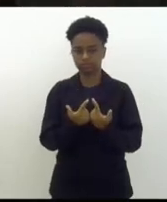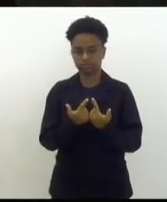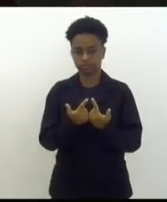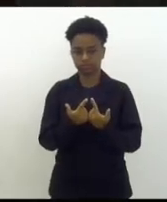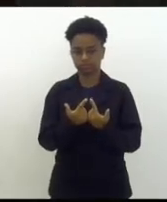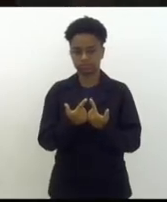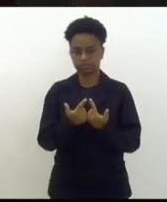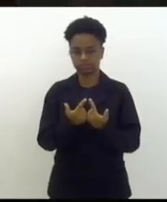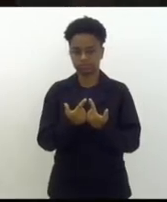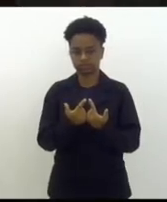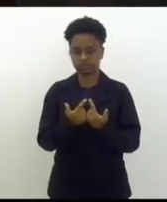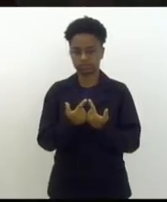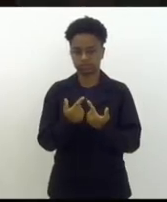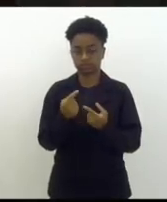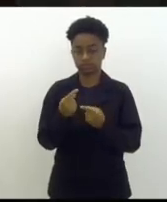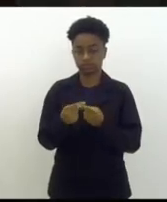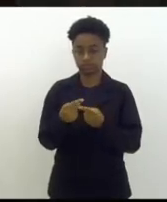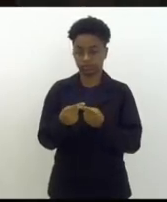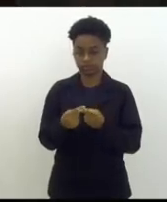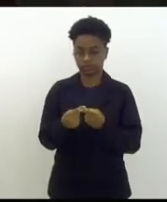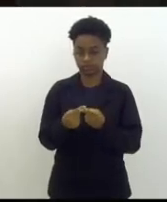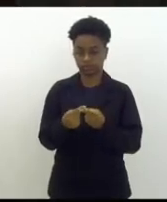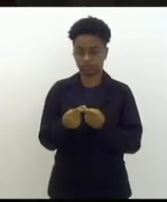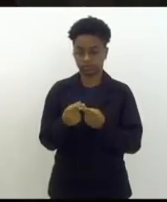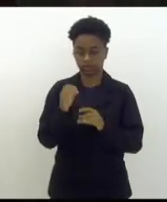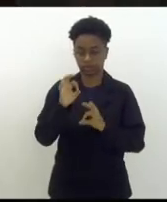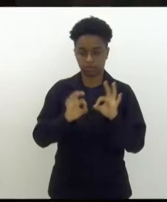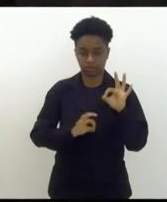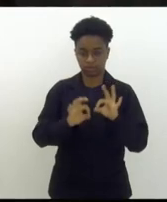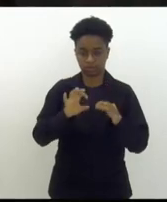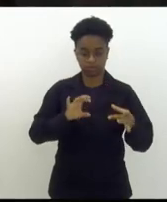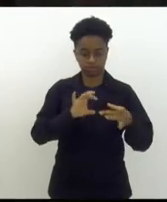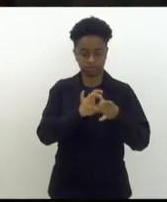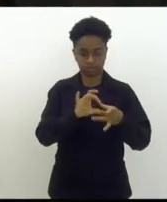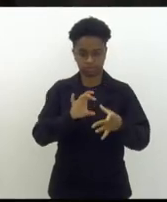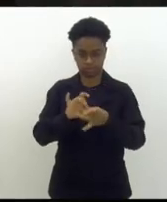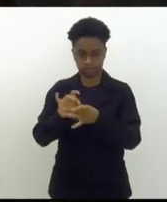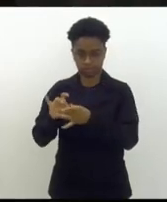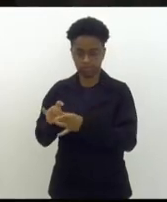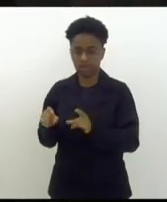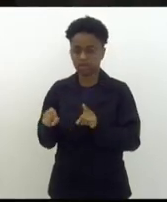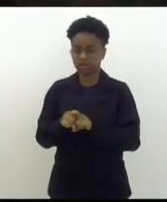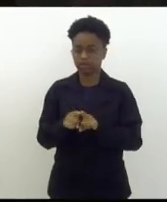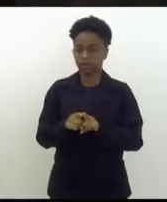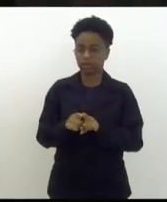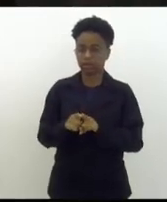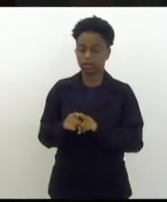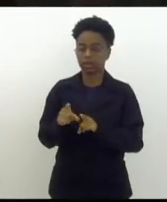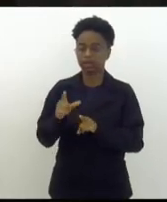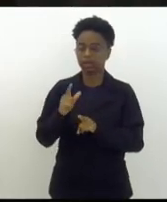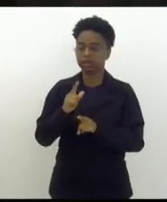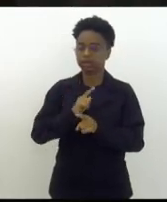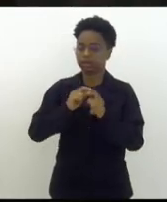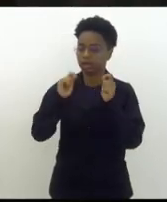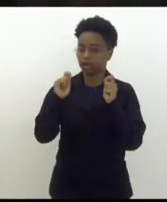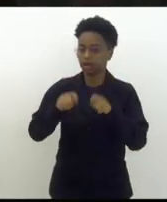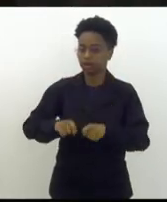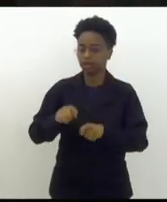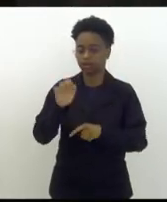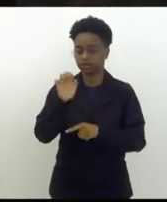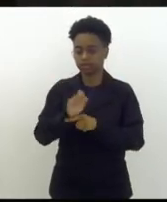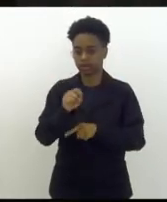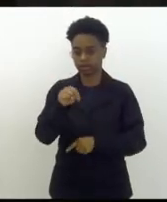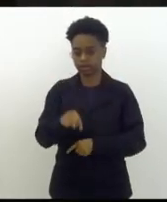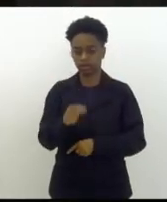que formam uma composição plural que tem mais capilaridade no